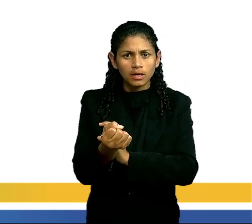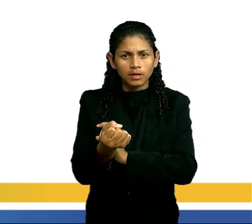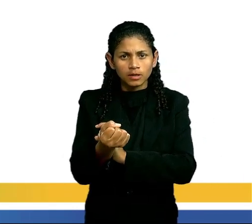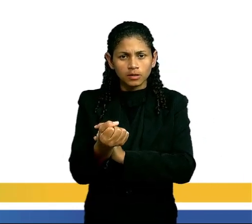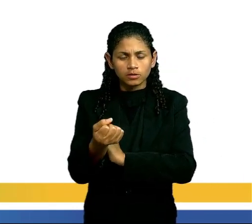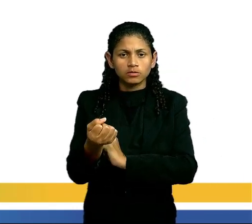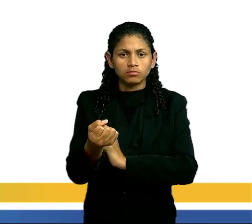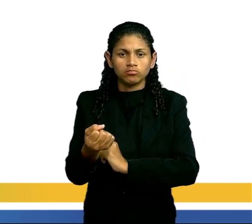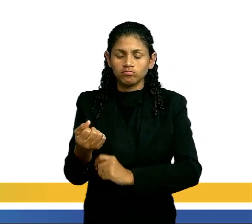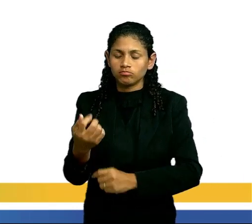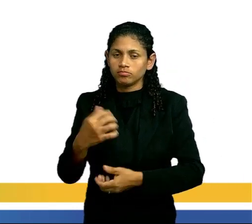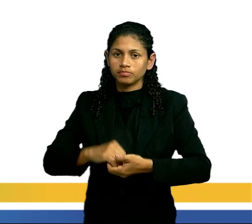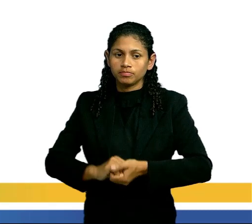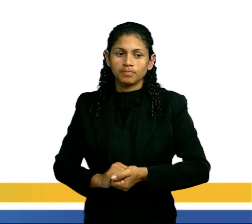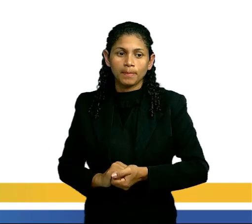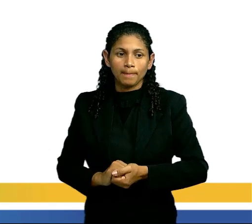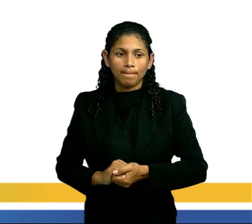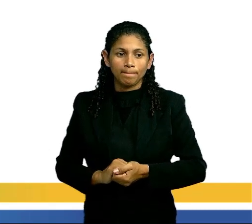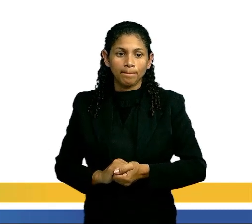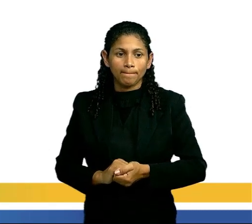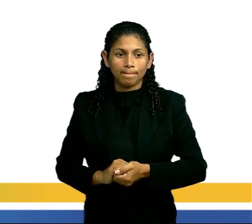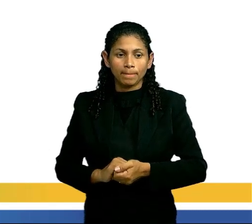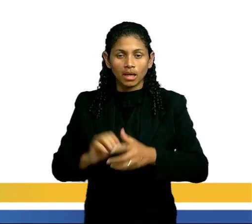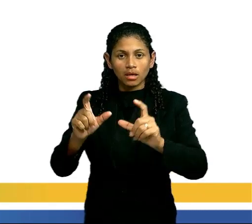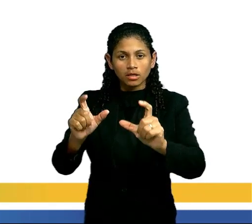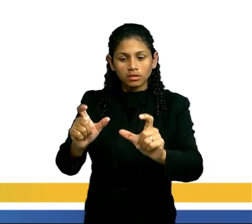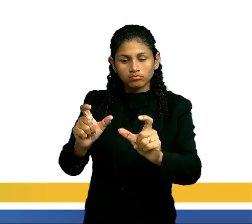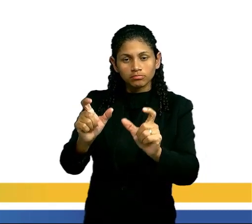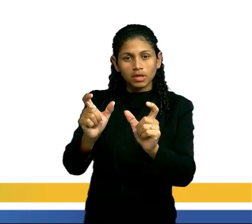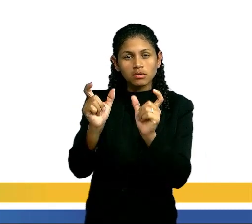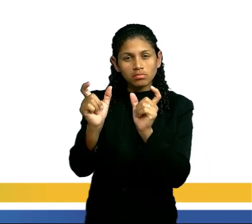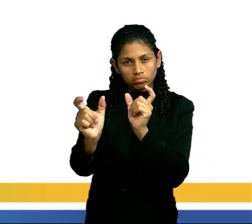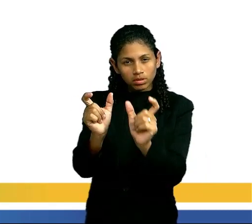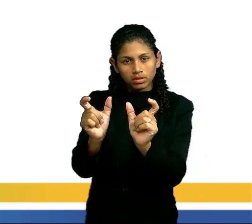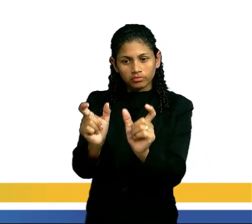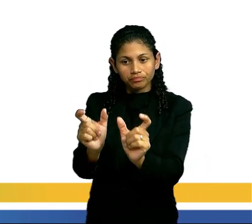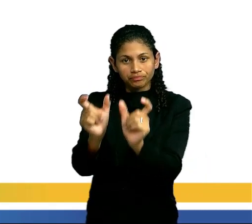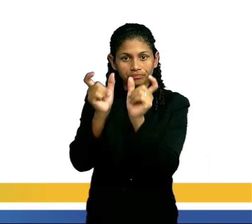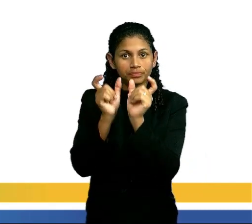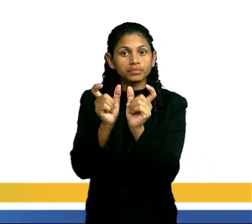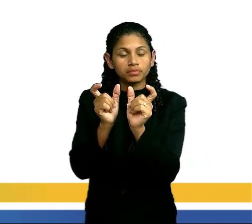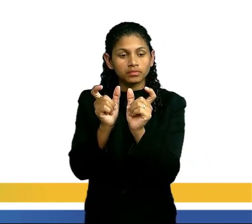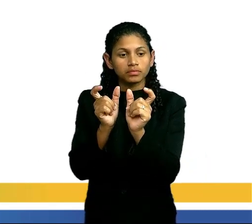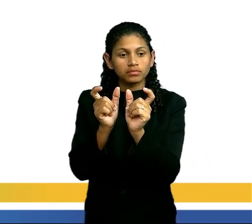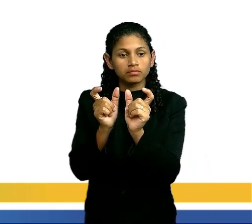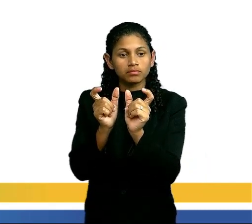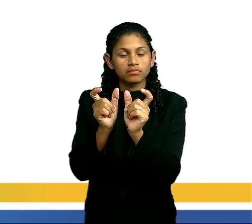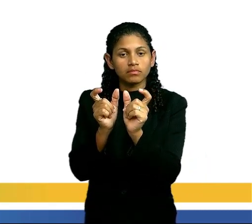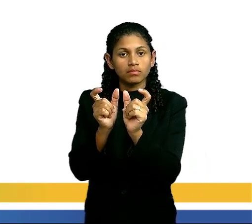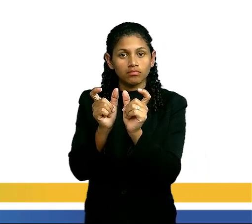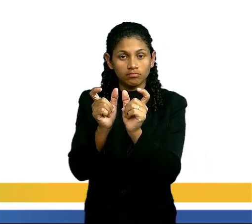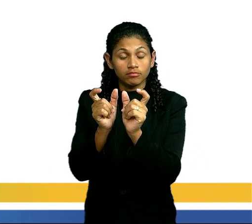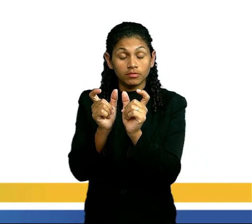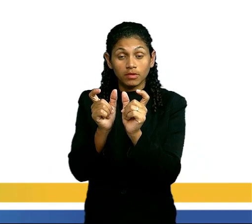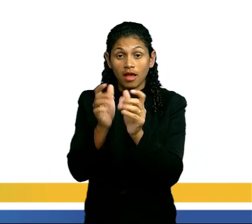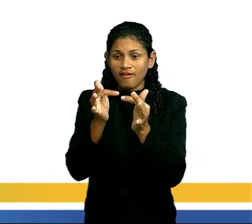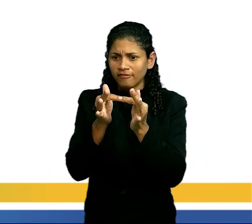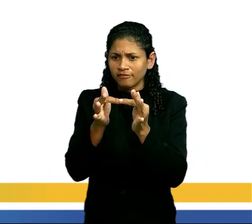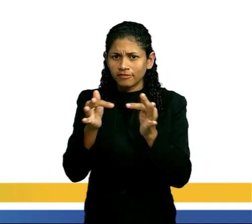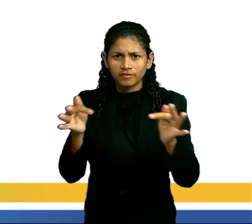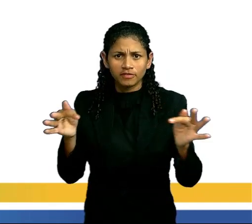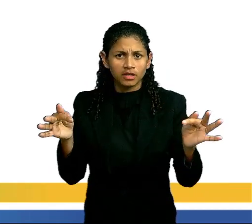tirando essas palavrinhas aí que estão em destaque, as orações elas ficam